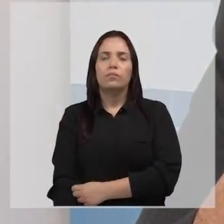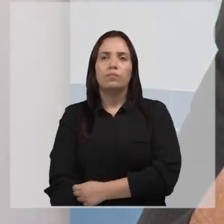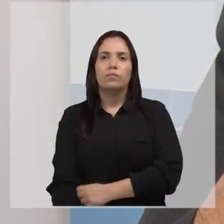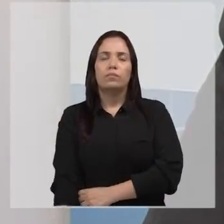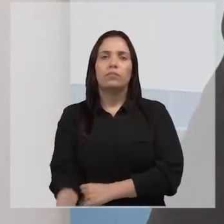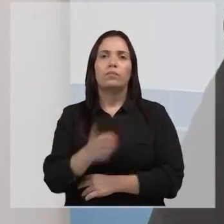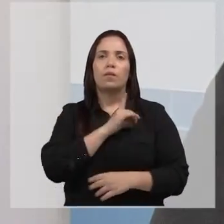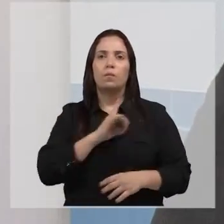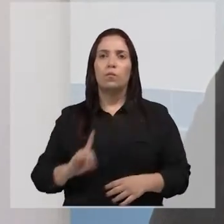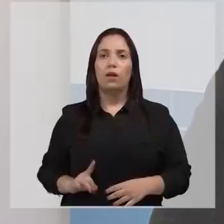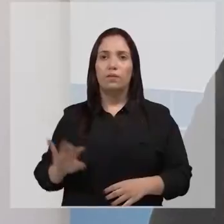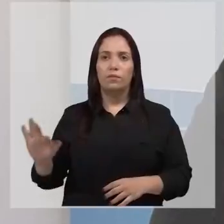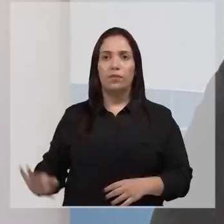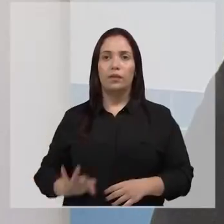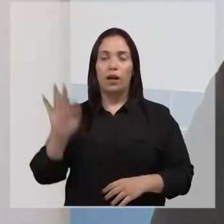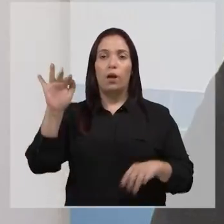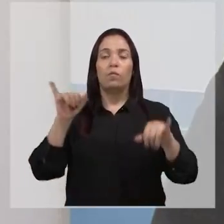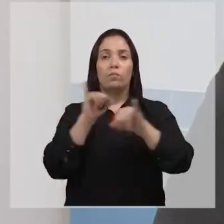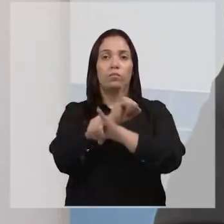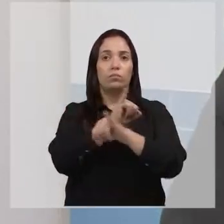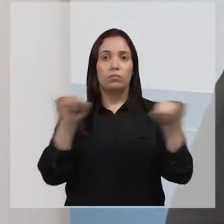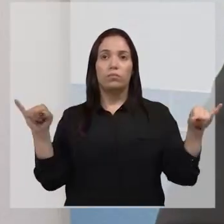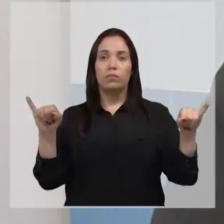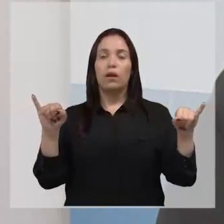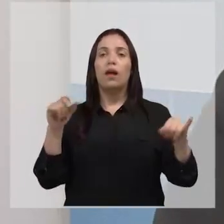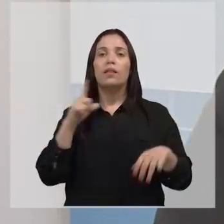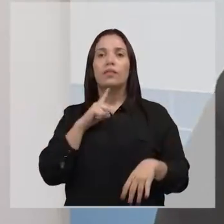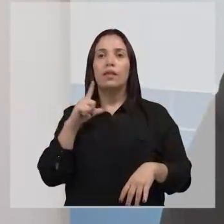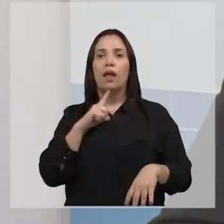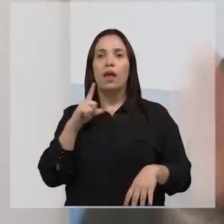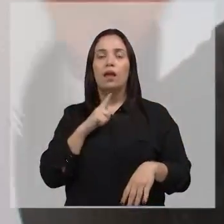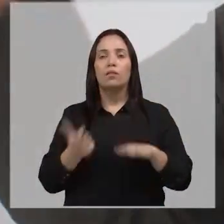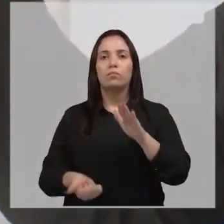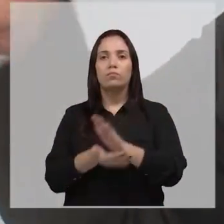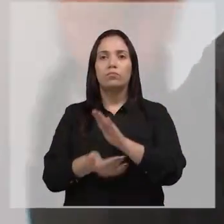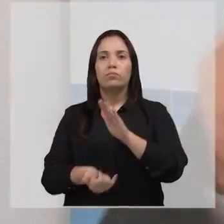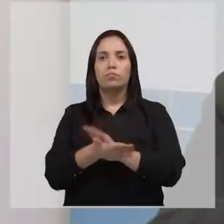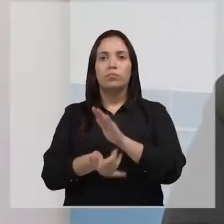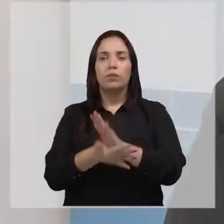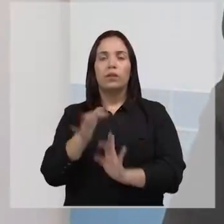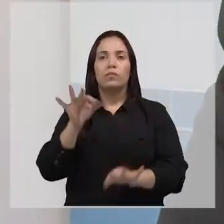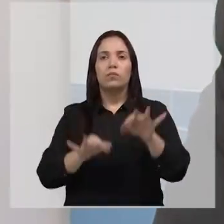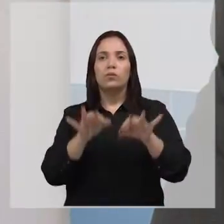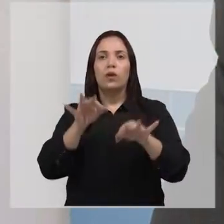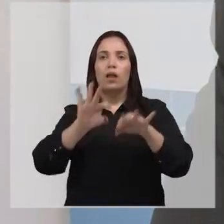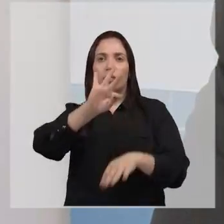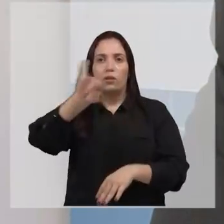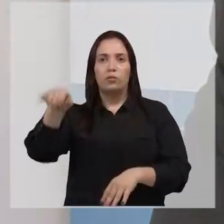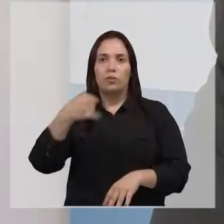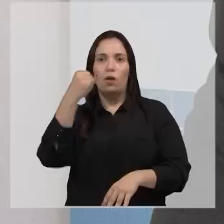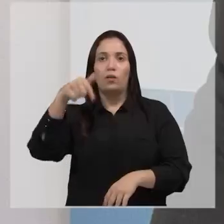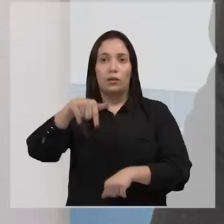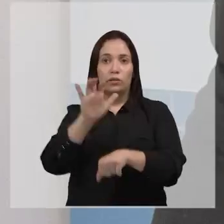deputado federal denuncia a venda de sentença aqui no Tribunal de Justiça do Estado. Aí